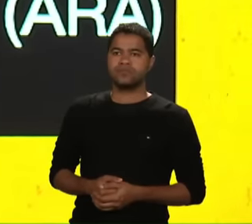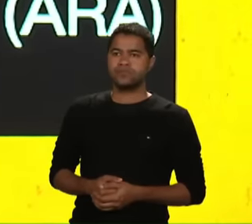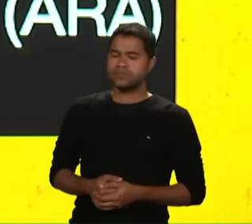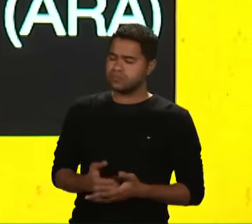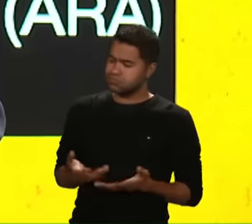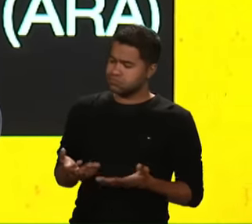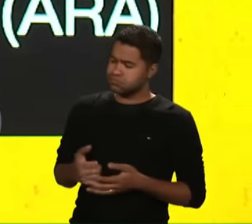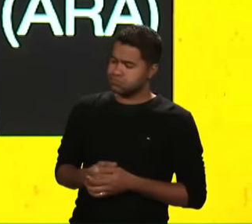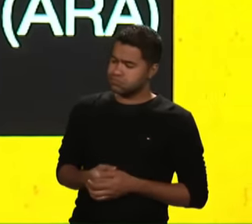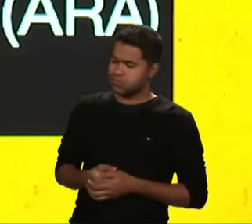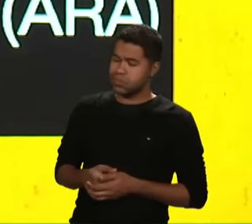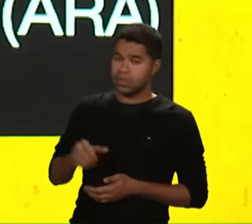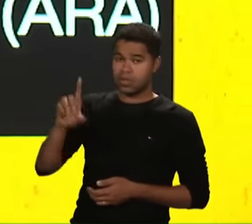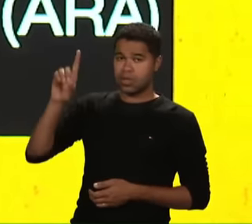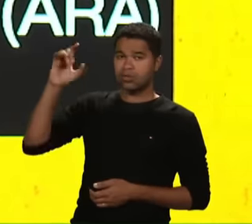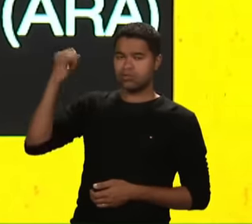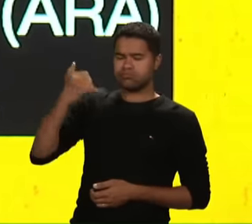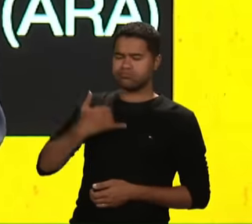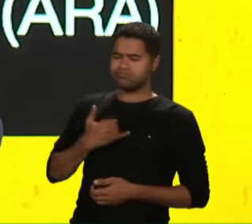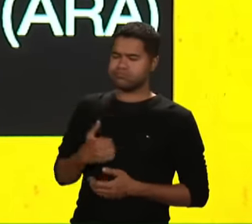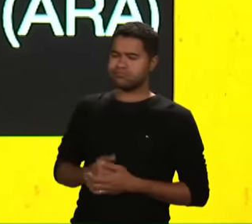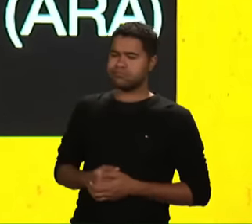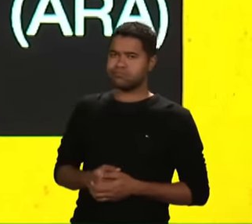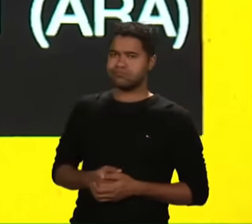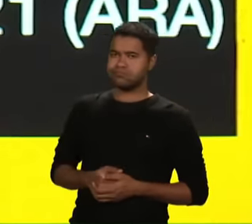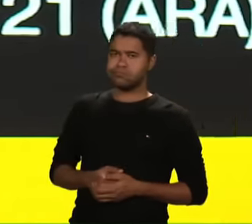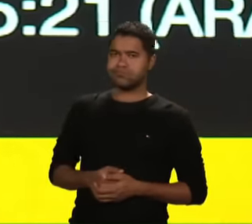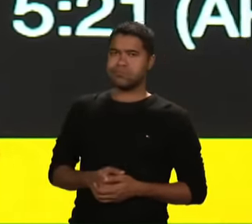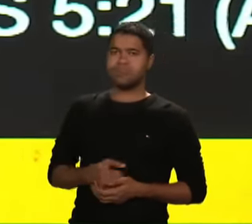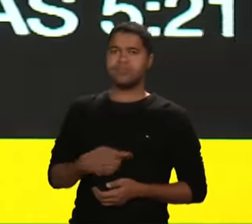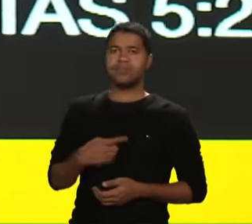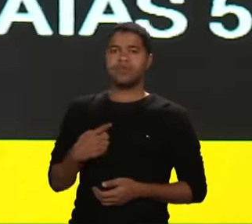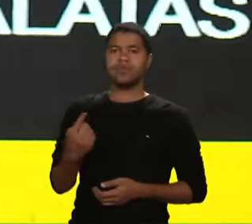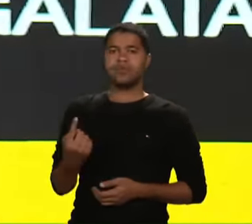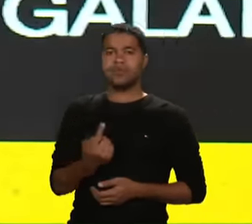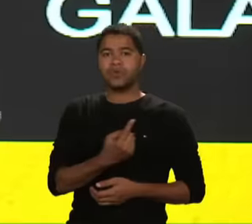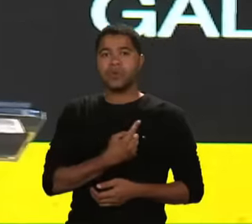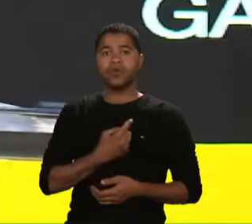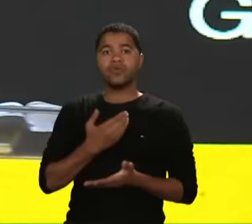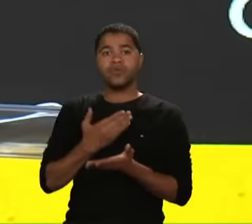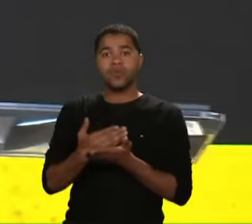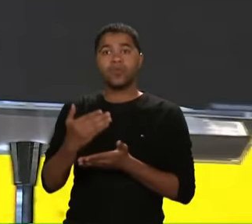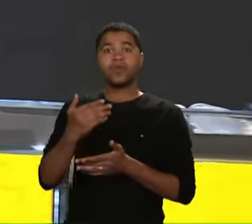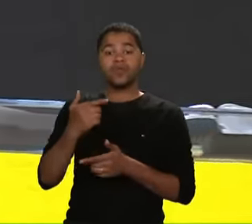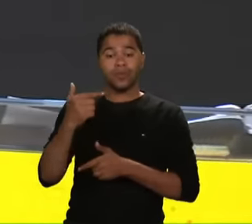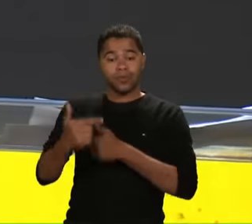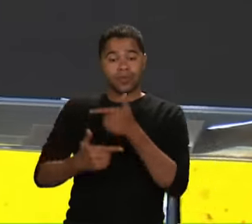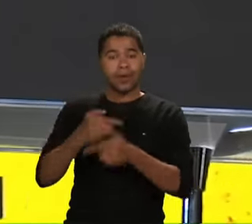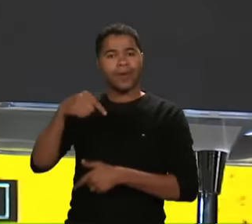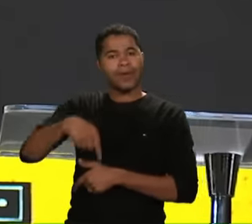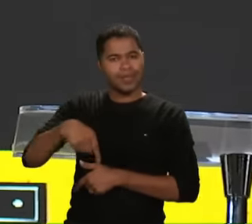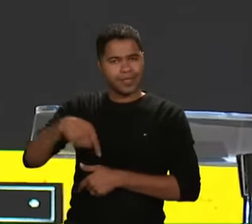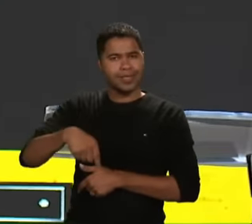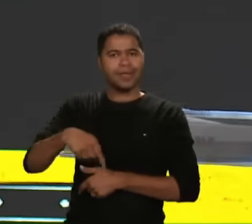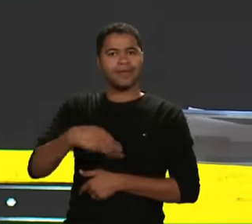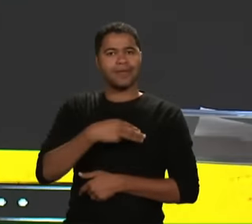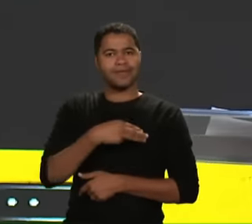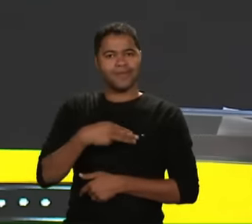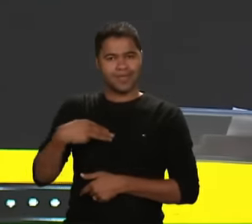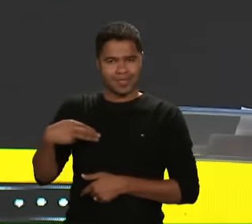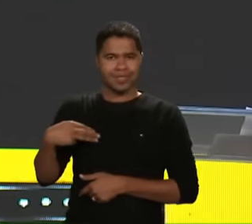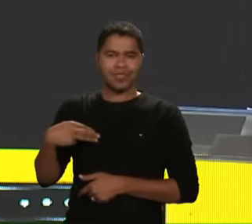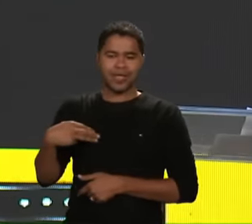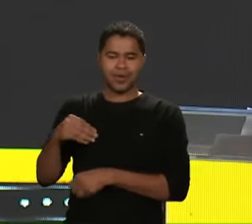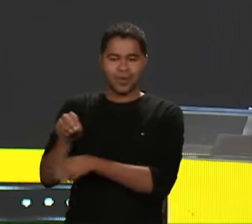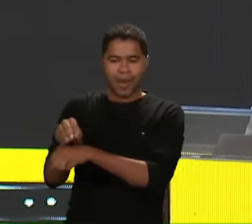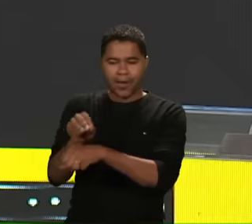ouvindo a voz do Senhor, espera para nós começarmos a fazer um trabalho aqui na igreja, para cuidar